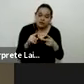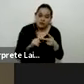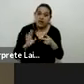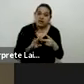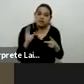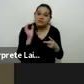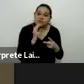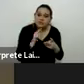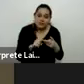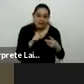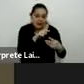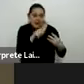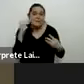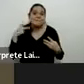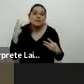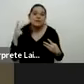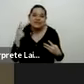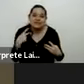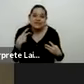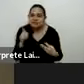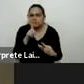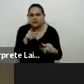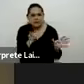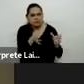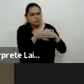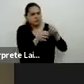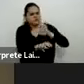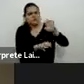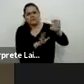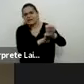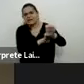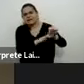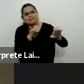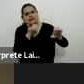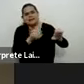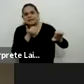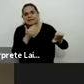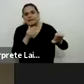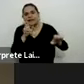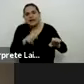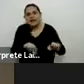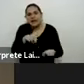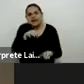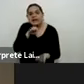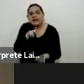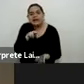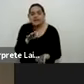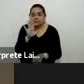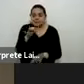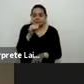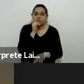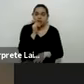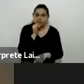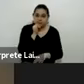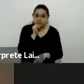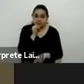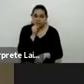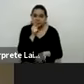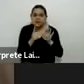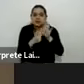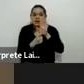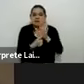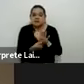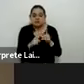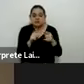essas políticas não são políticas de esquerda, são políticas liberais keynesianas. Vou dar o exemplo, por exemplo, da política de